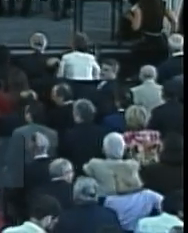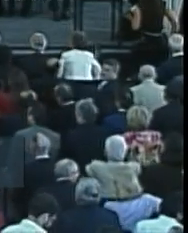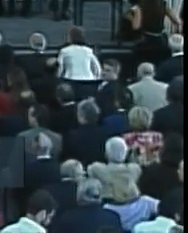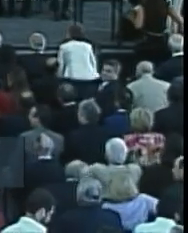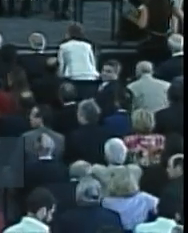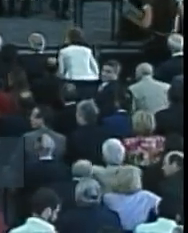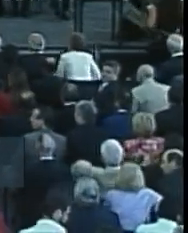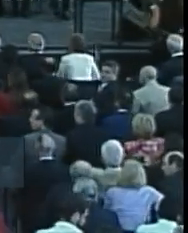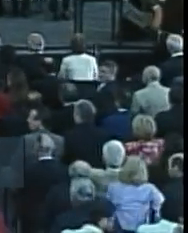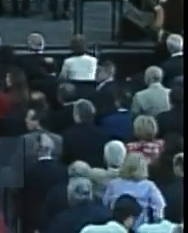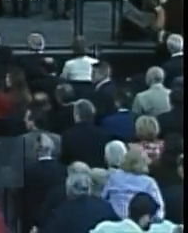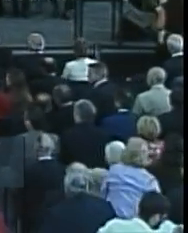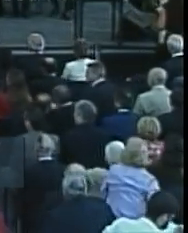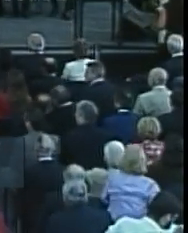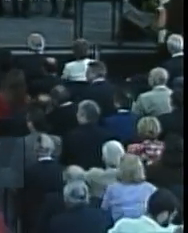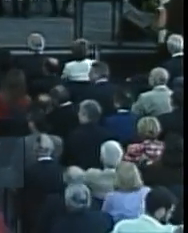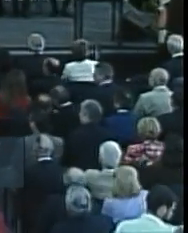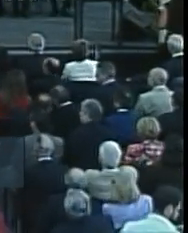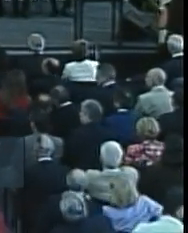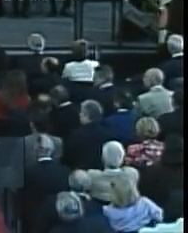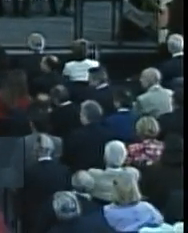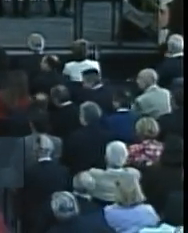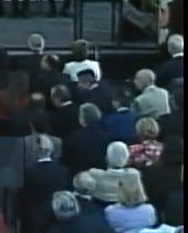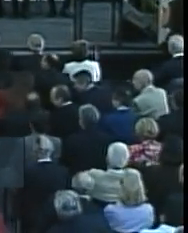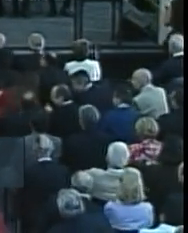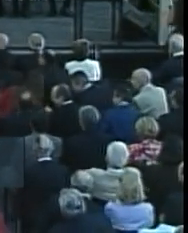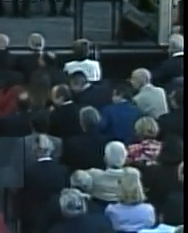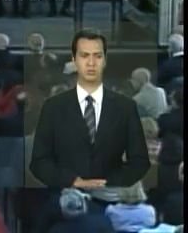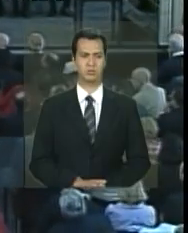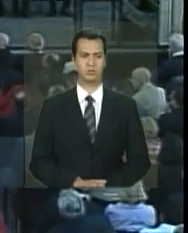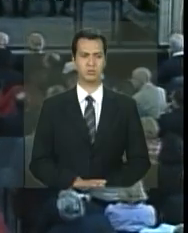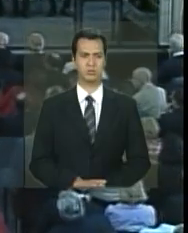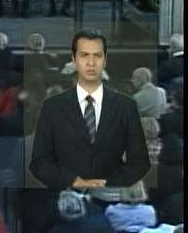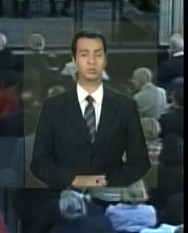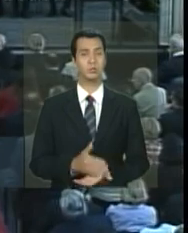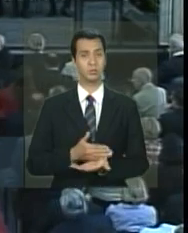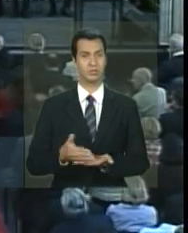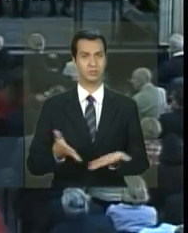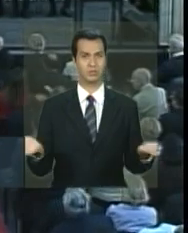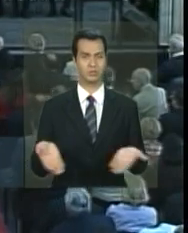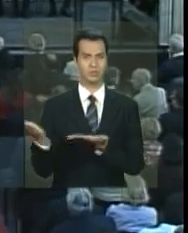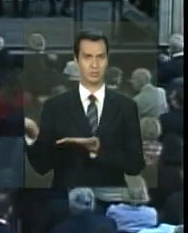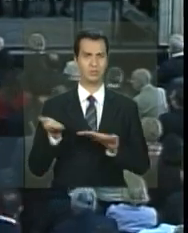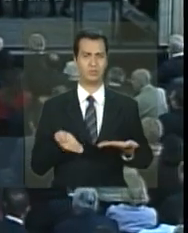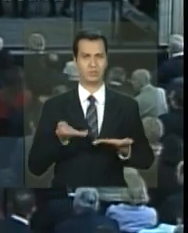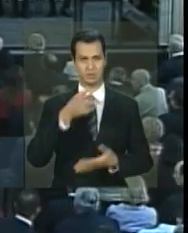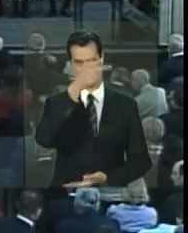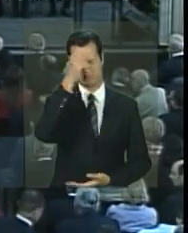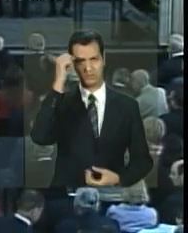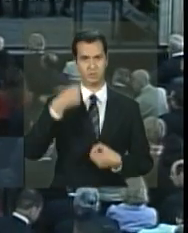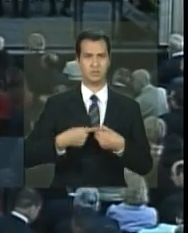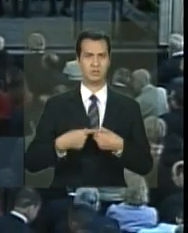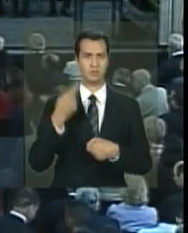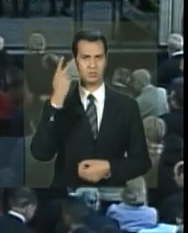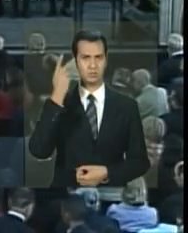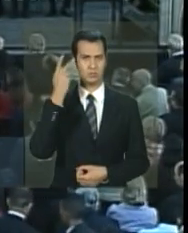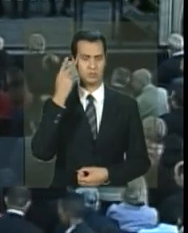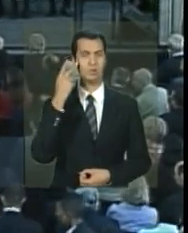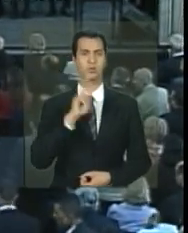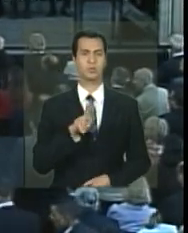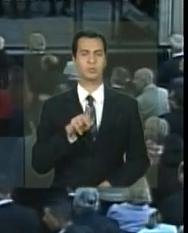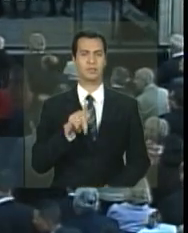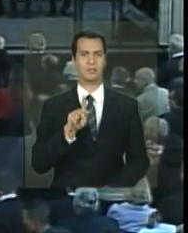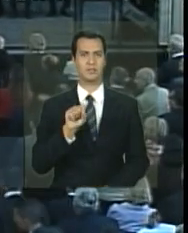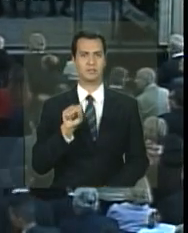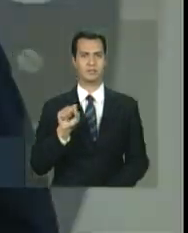Dando início a esta cerimônia, convidamos o senhor Gilberto Kassab, prefeito de São Paulo, para fazer